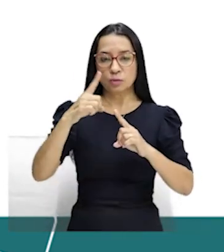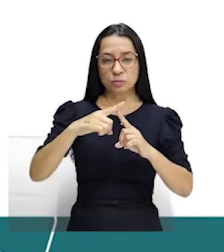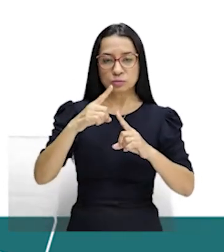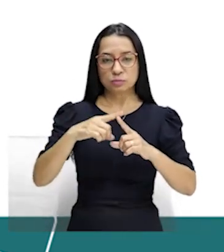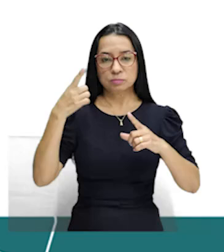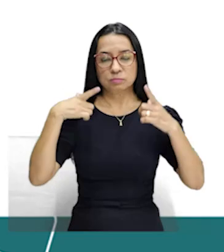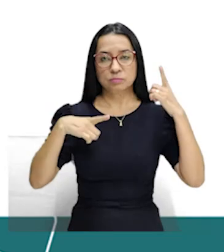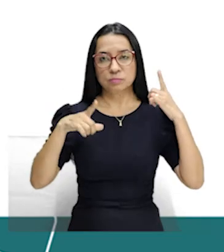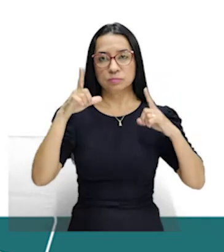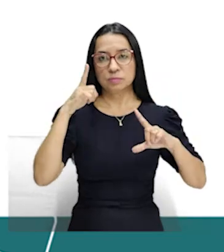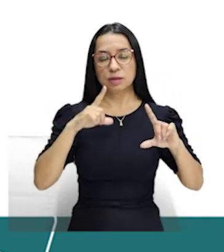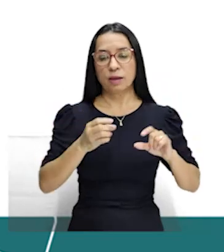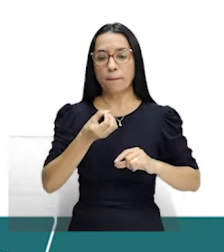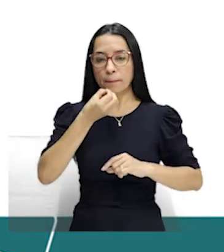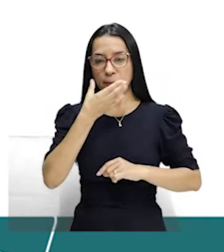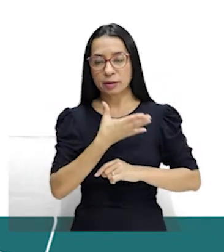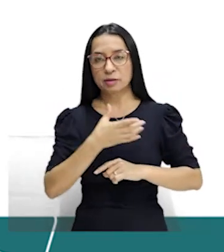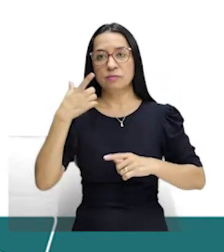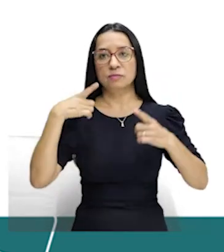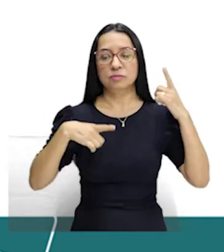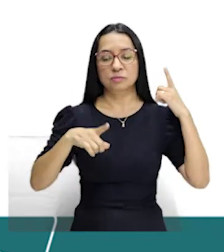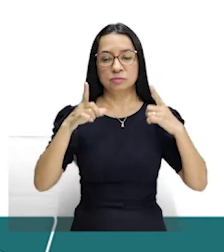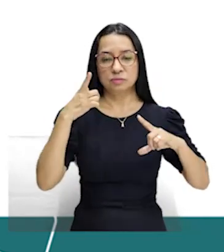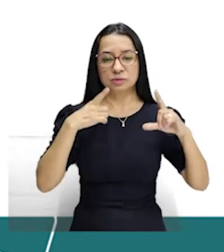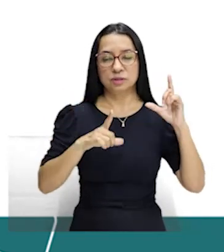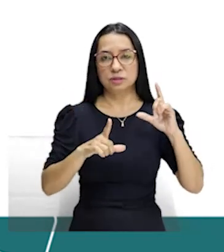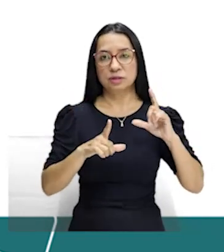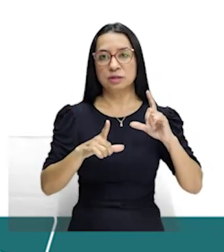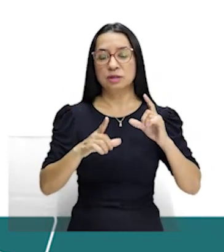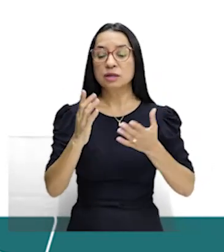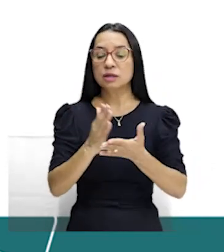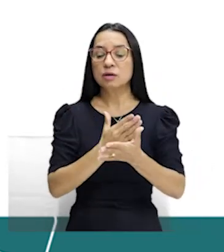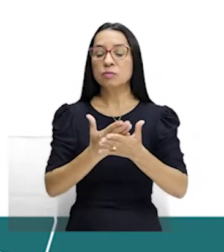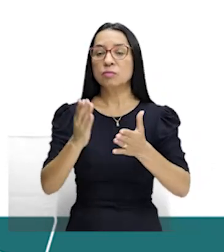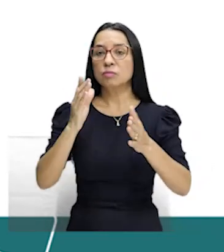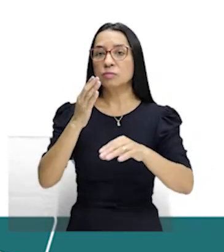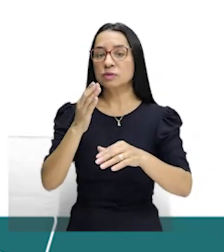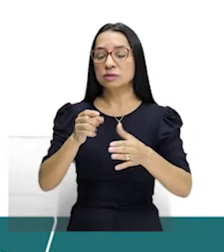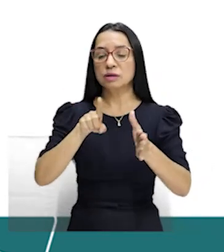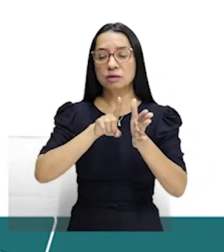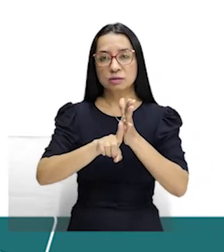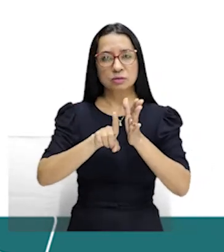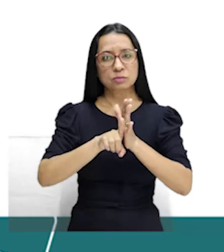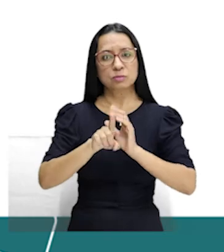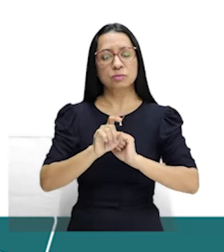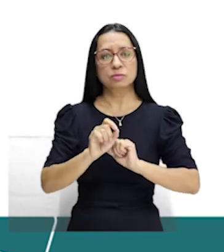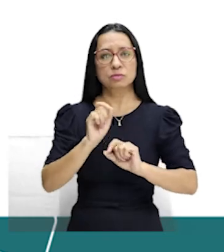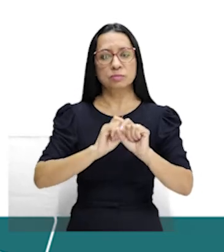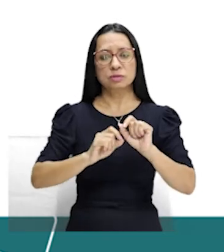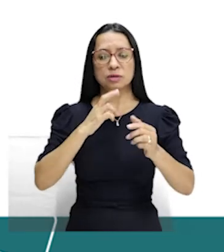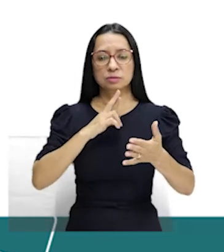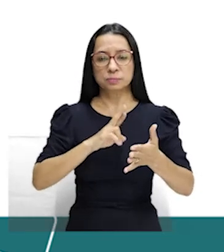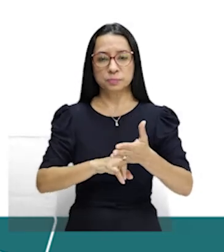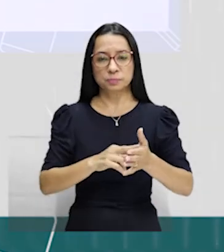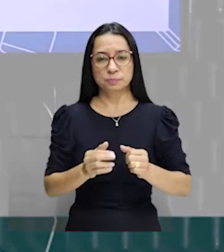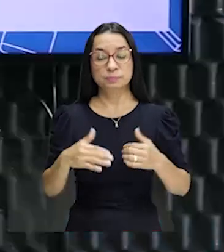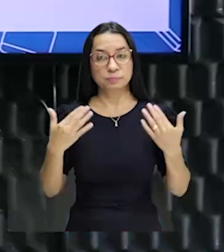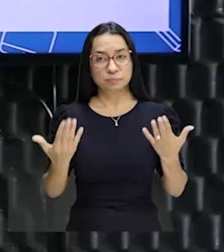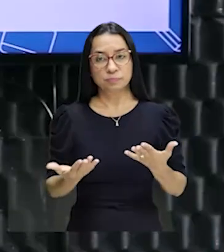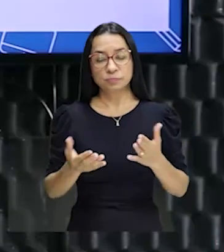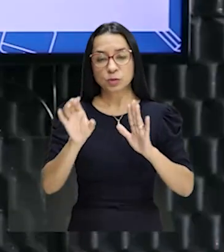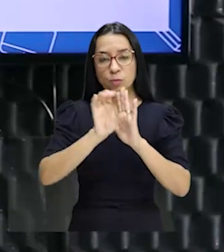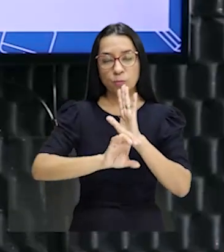de lazer, os benefícios do lazer e algumas questões aqui para nós resolvermos. Então,